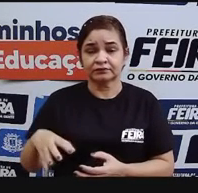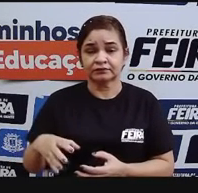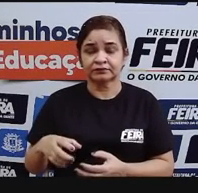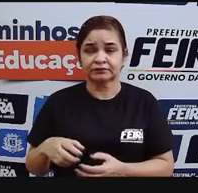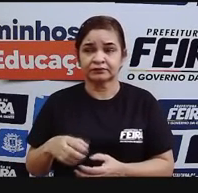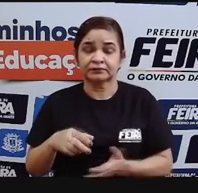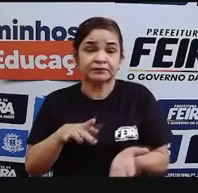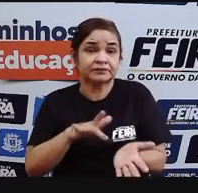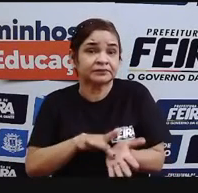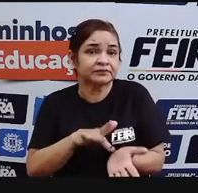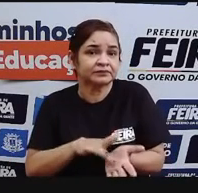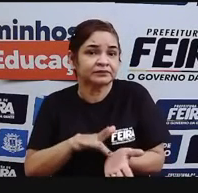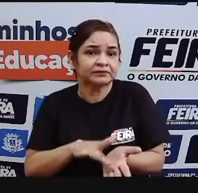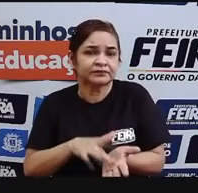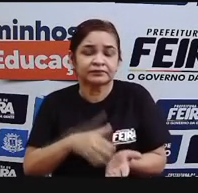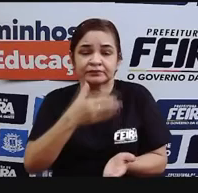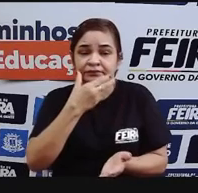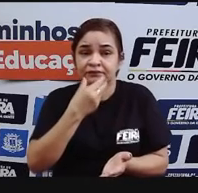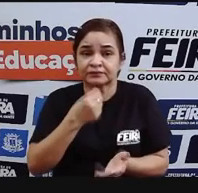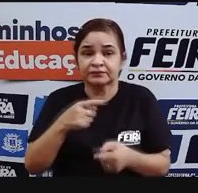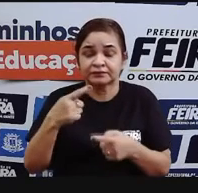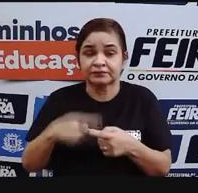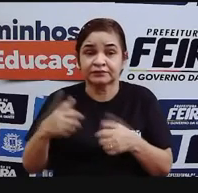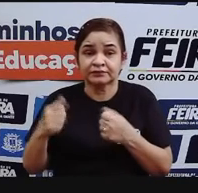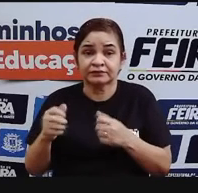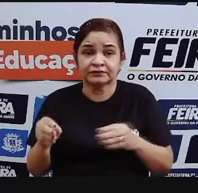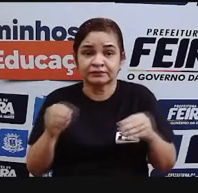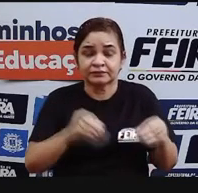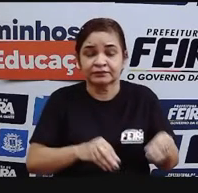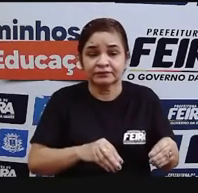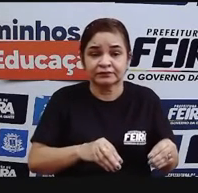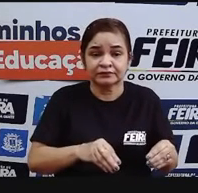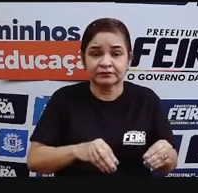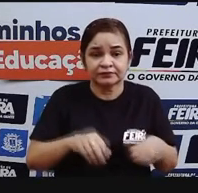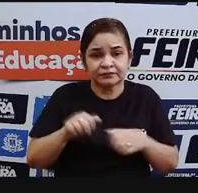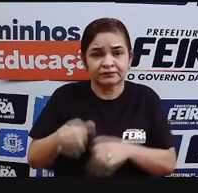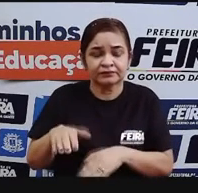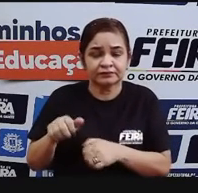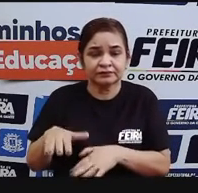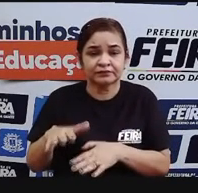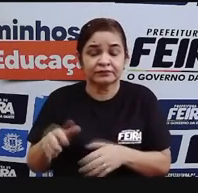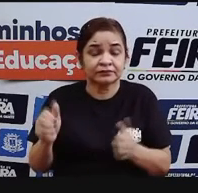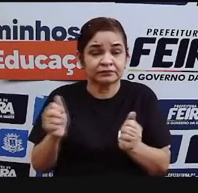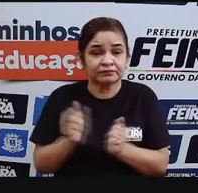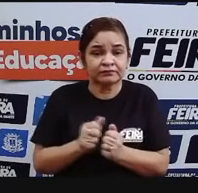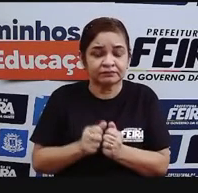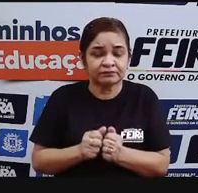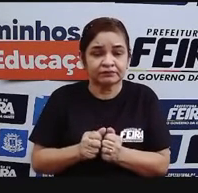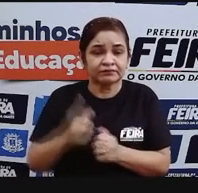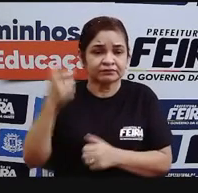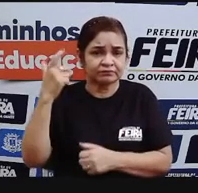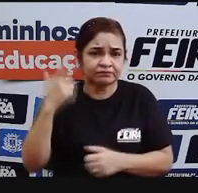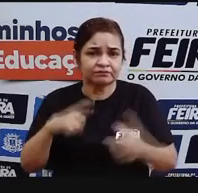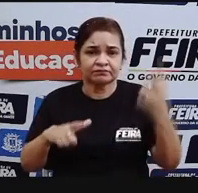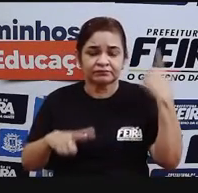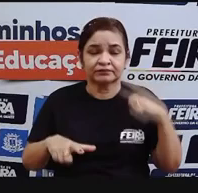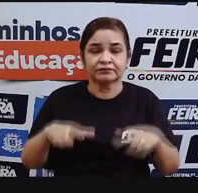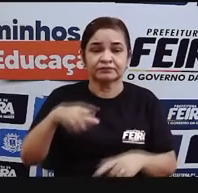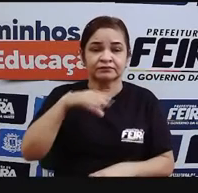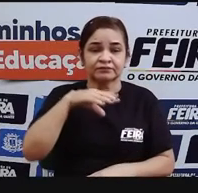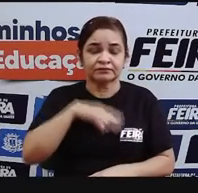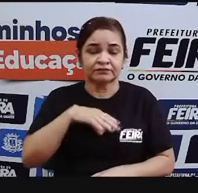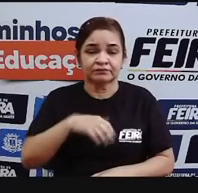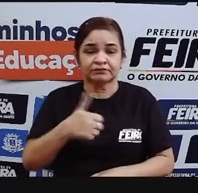nas Forças Armadas. A jovem Maria Quitéria juntou-se às tropas que lutavam contra os portugueses